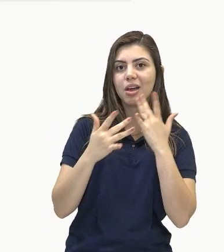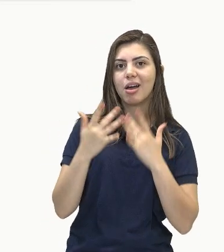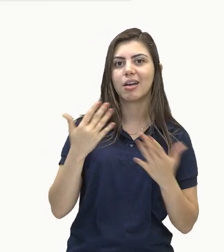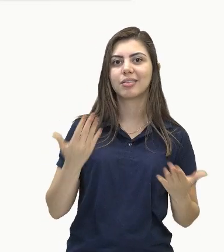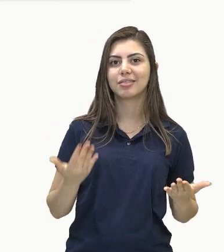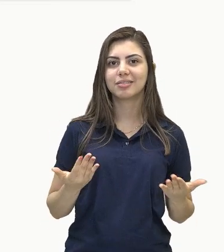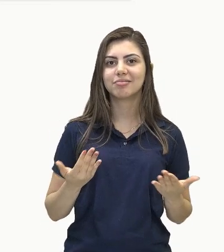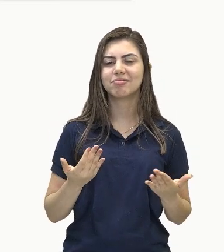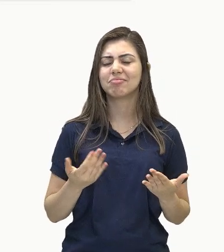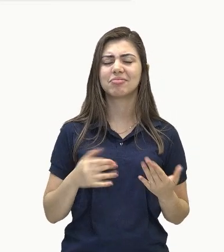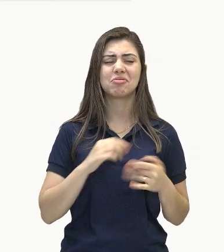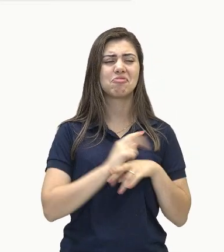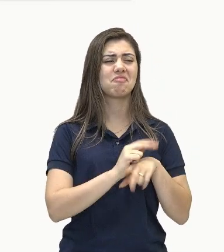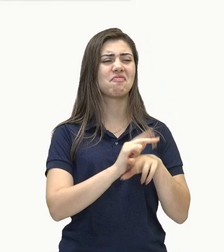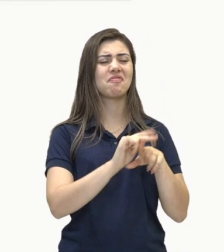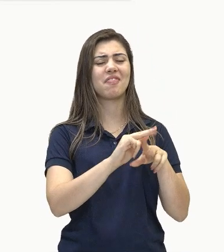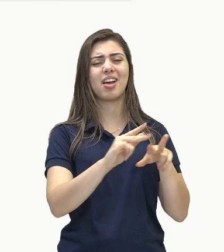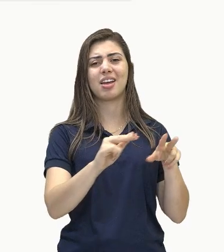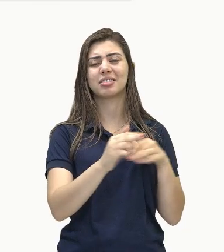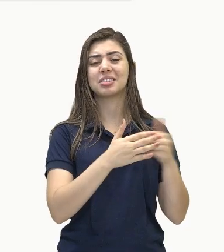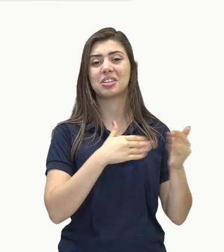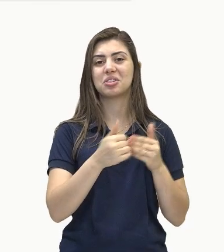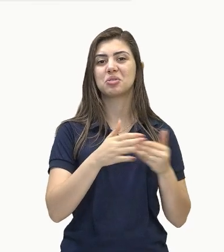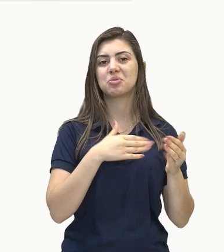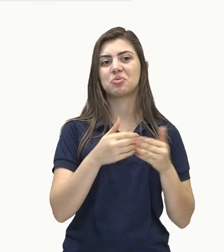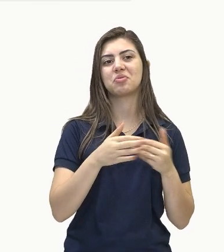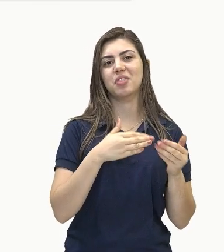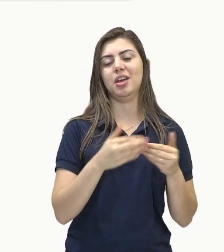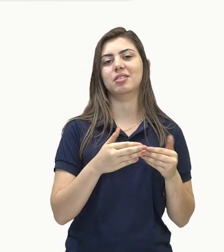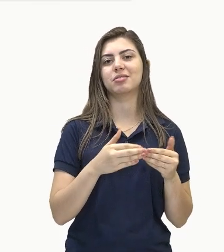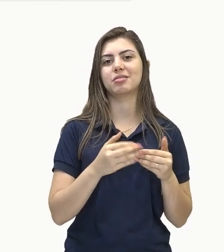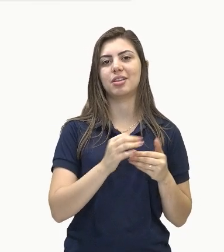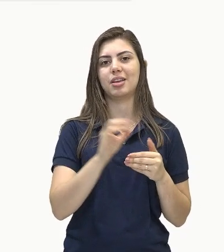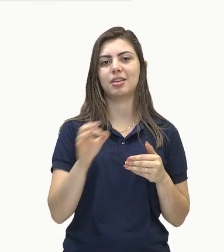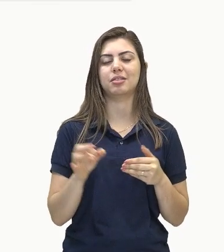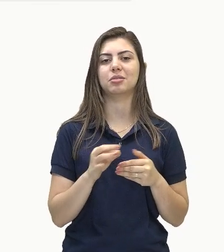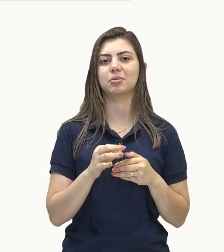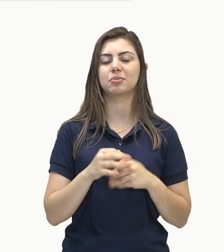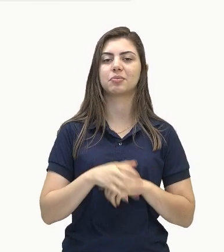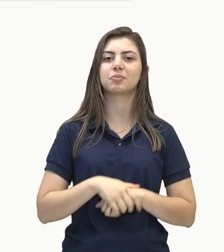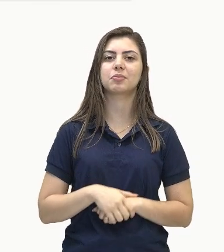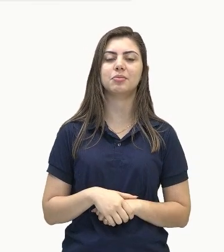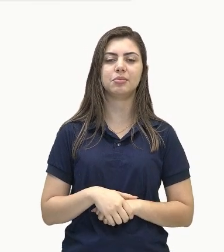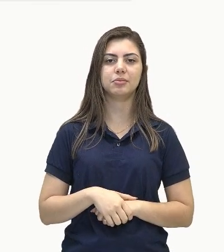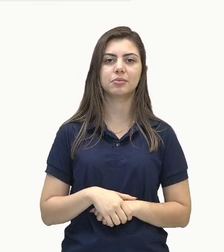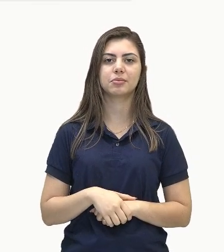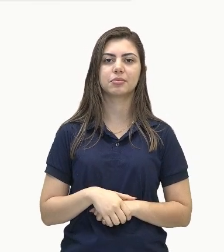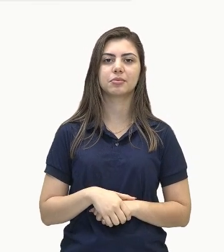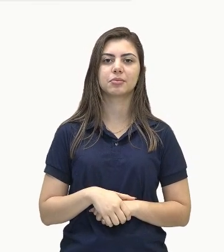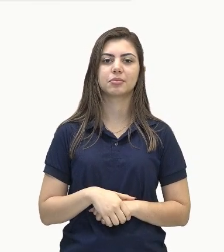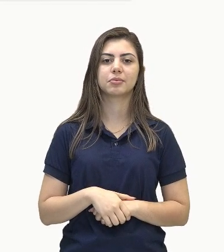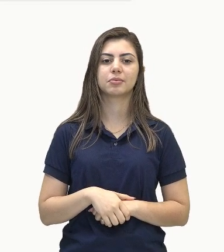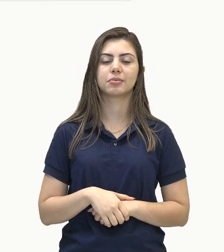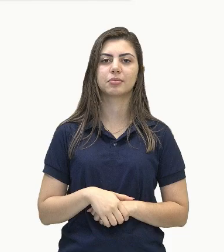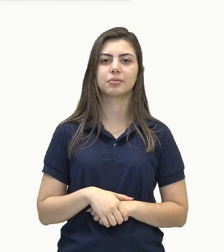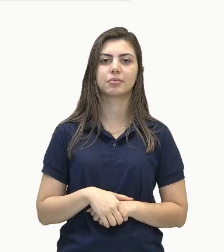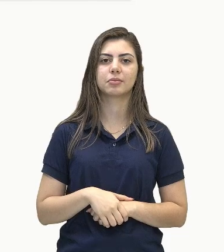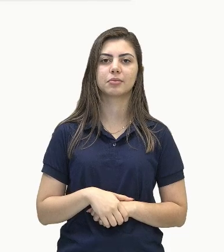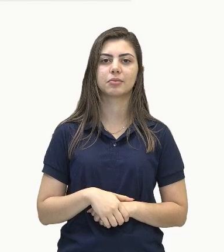teatral, enfim, qualquer que seja o produto, o objeto, né? Pode ser